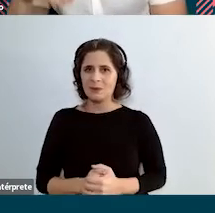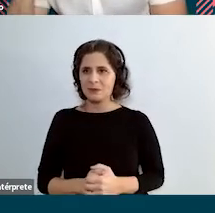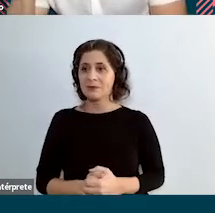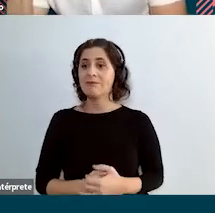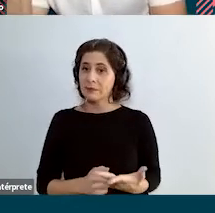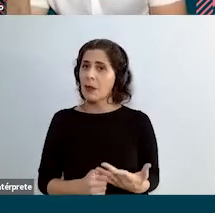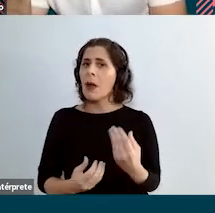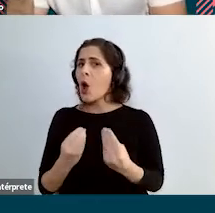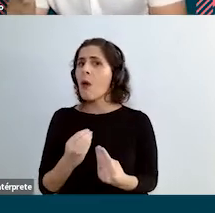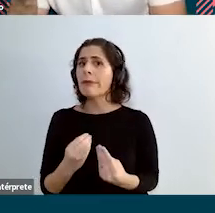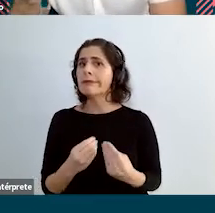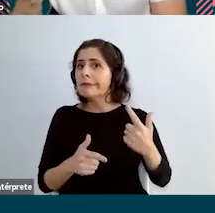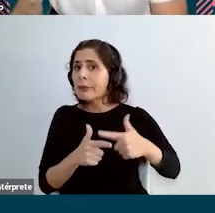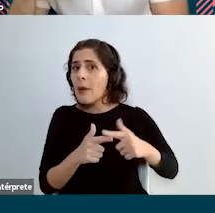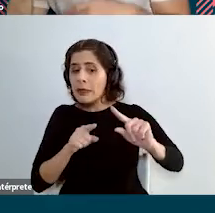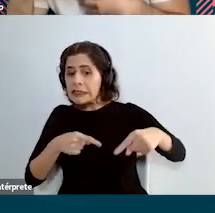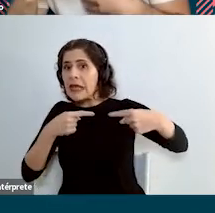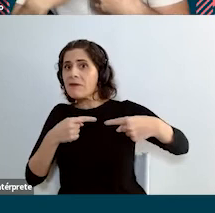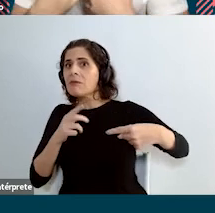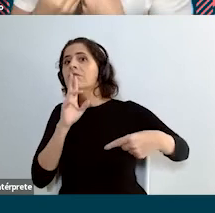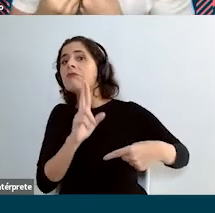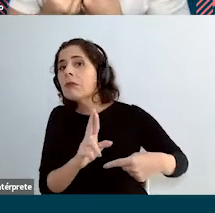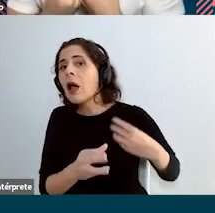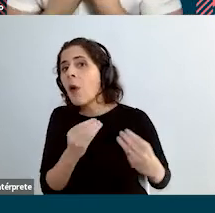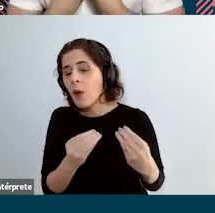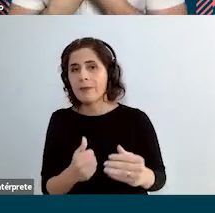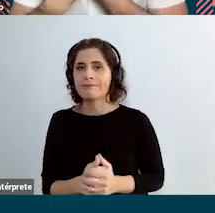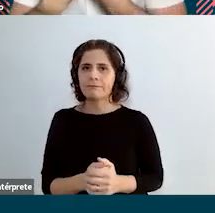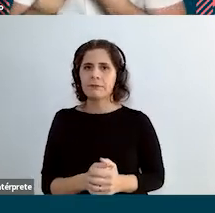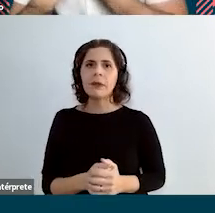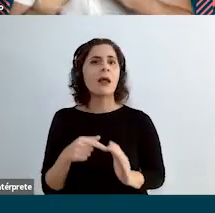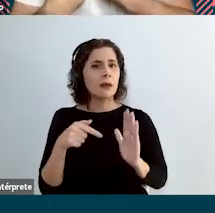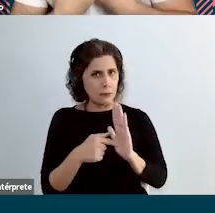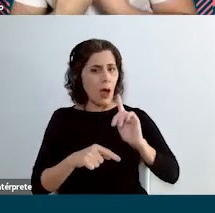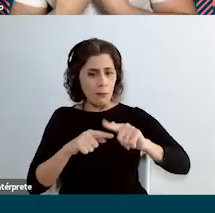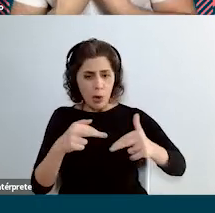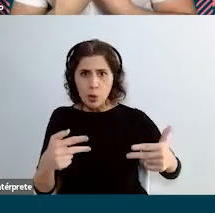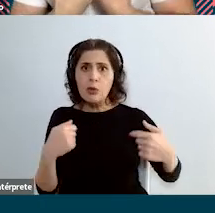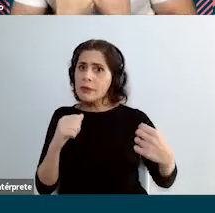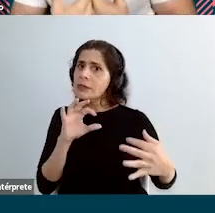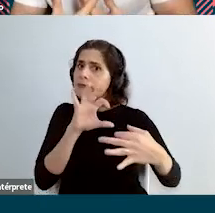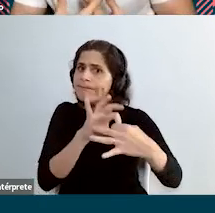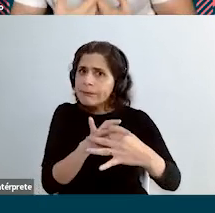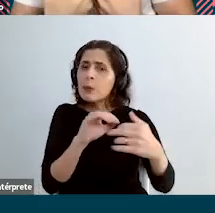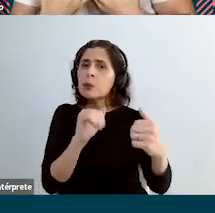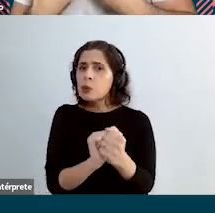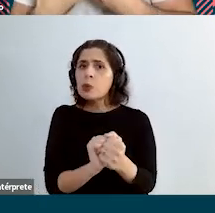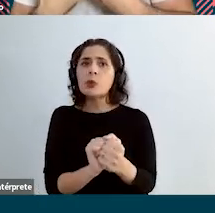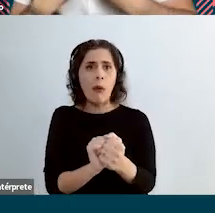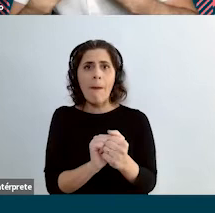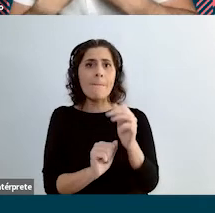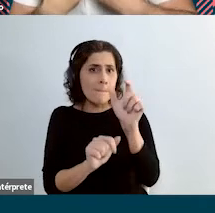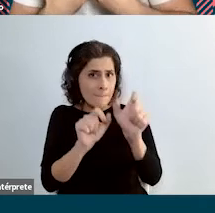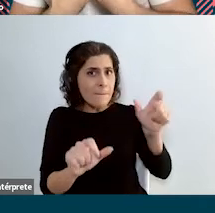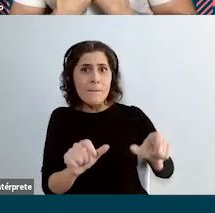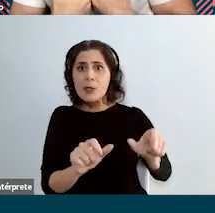E para a gente responder a isso, a gente não perder a relevância do nosso produto com as pessoas, né? Garantir